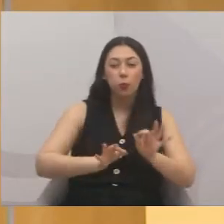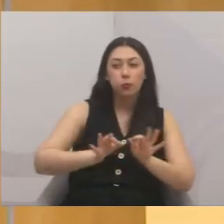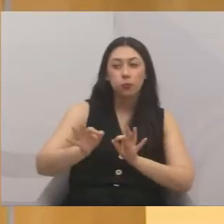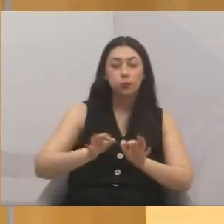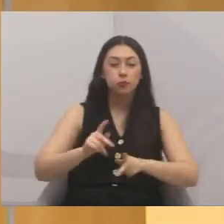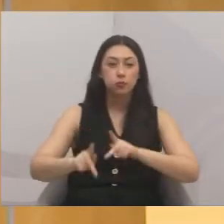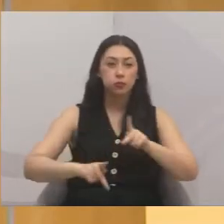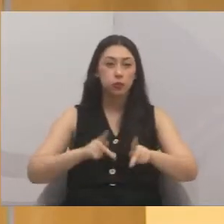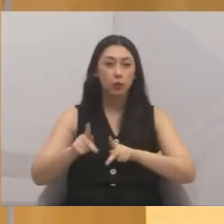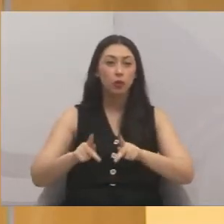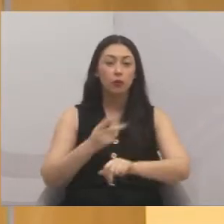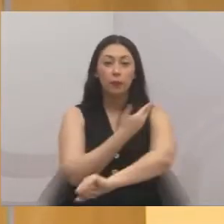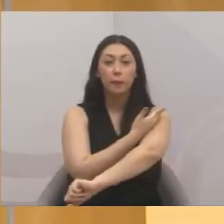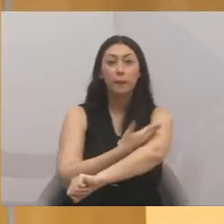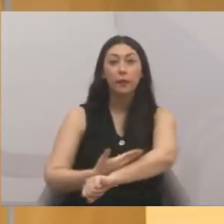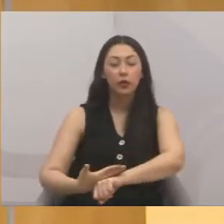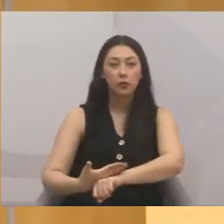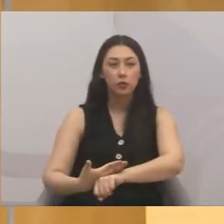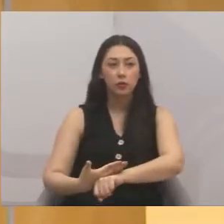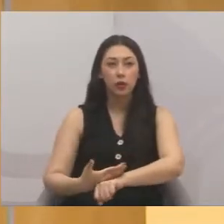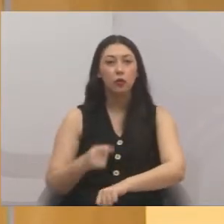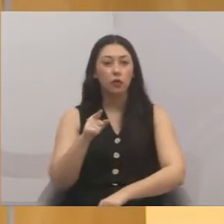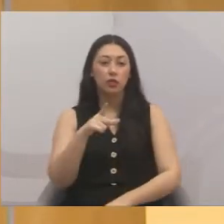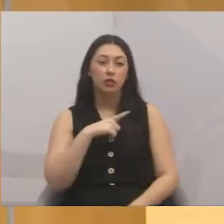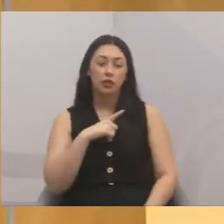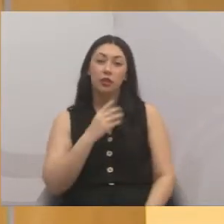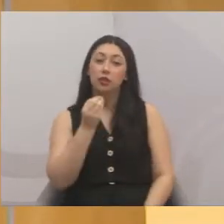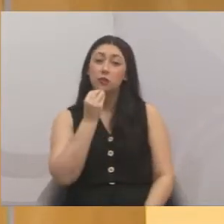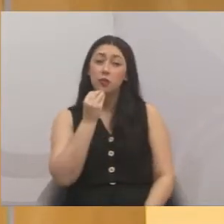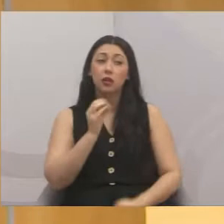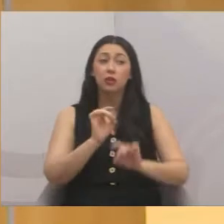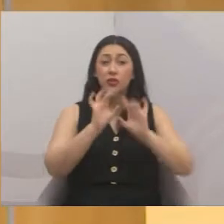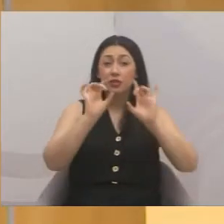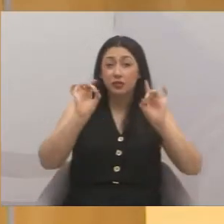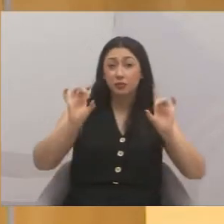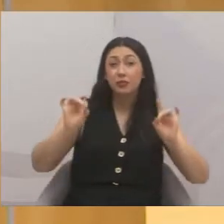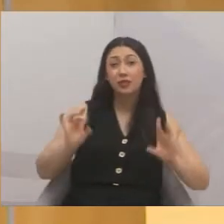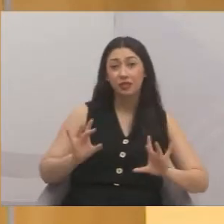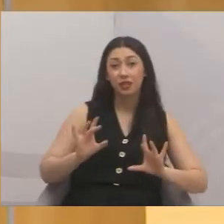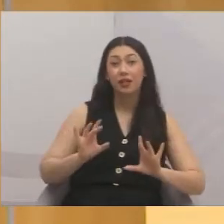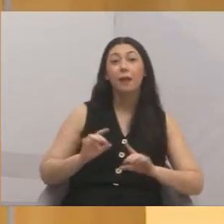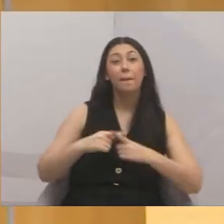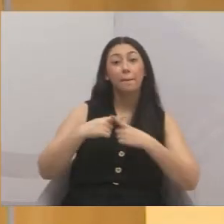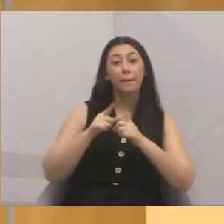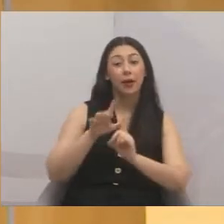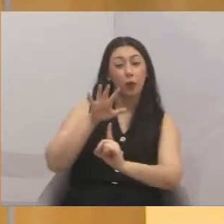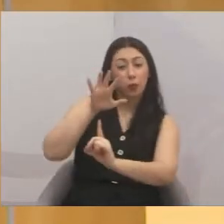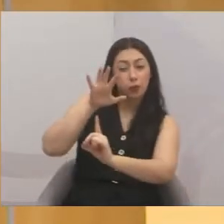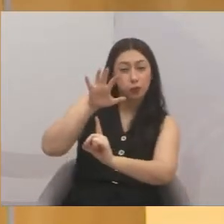gente refletir que o seu privilégio é a opressão do seu próximo.